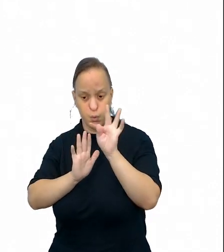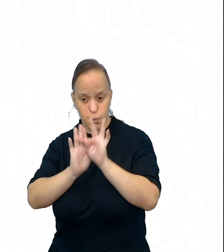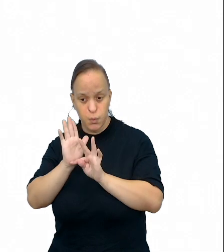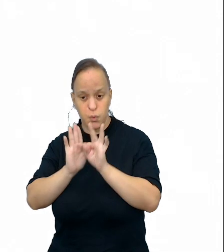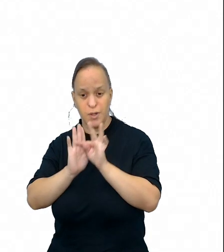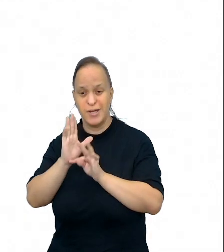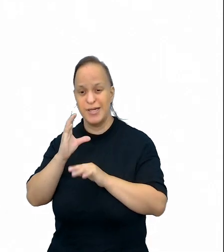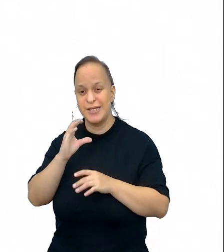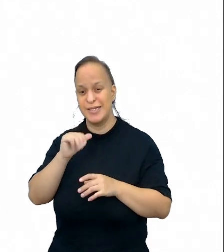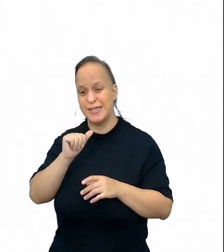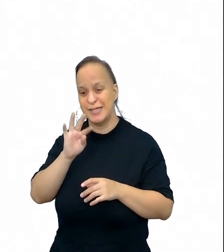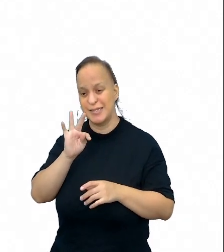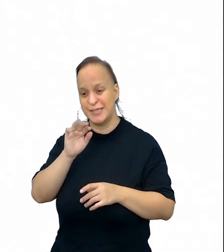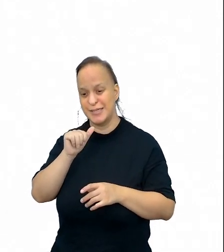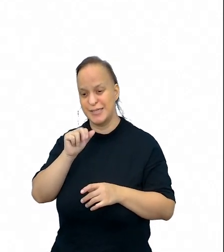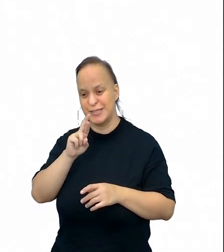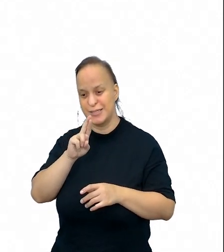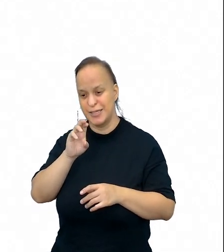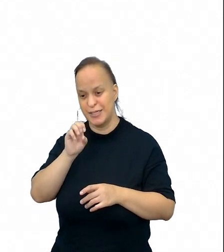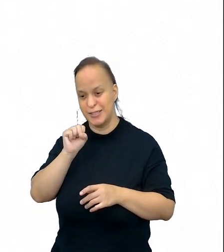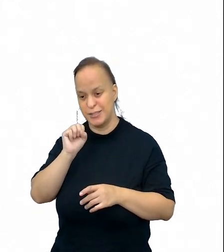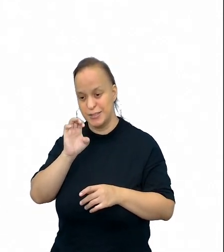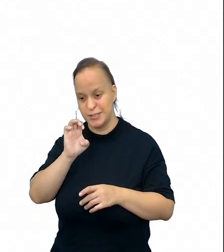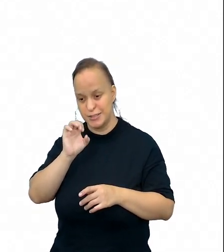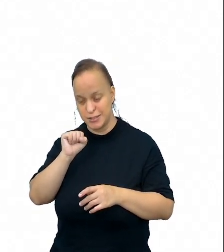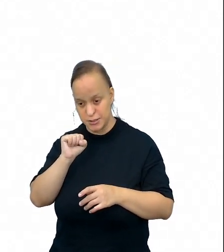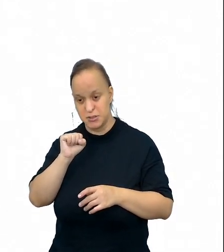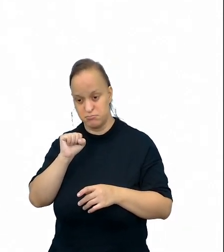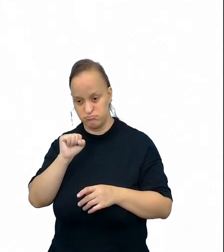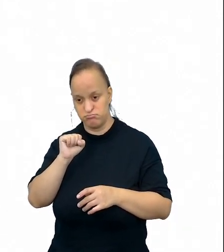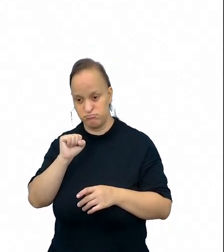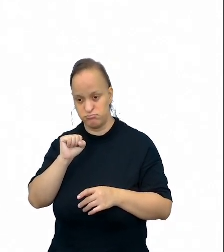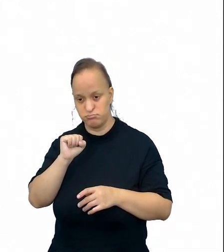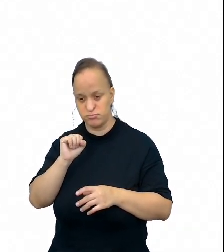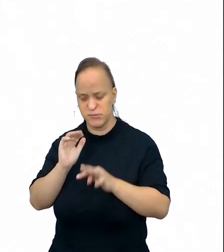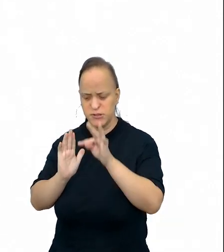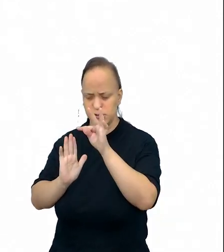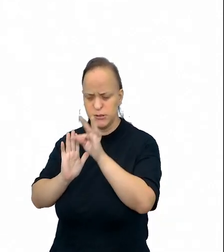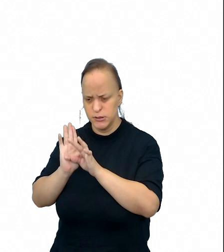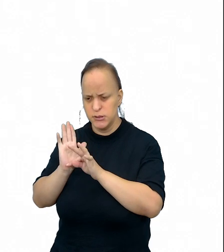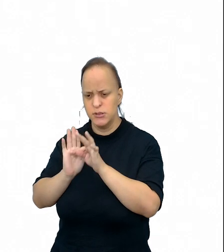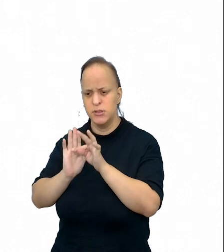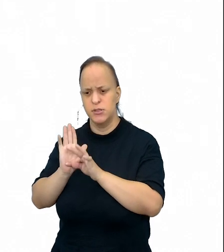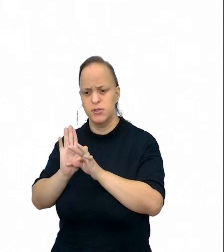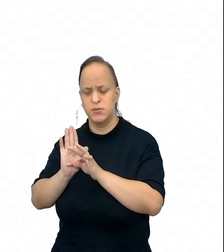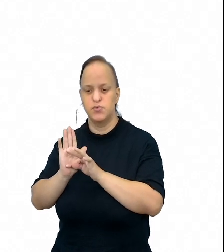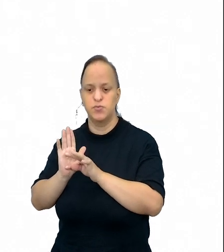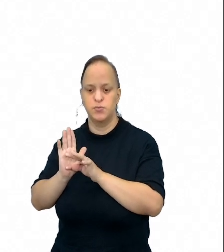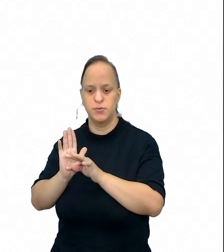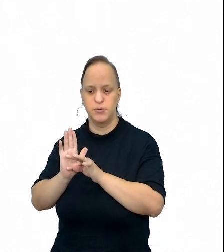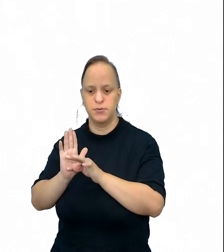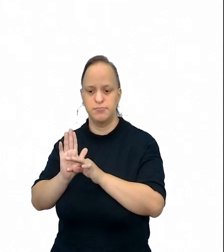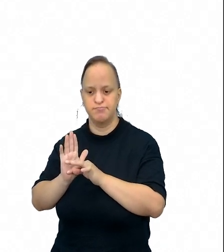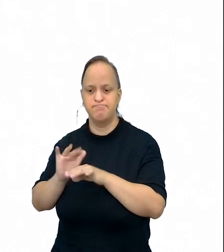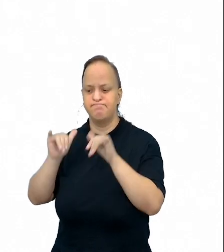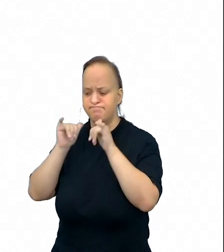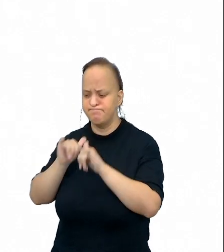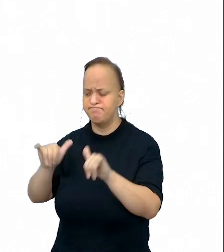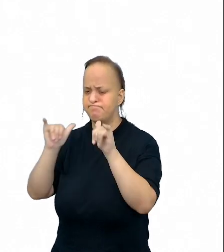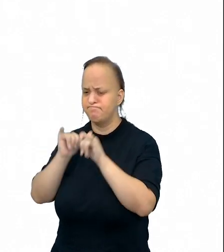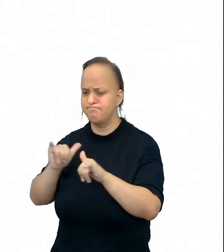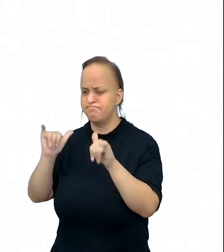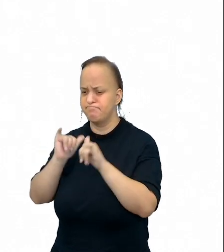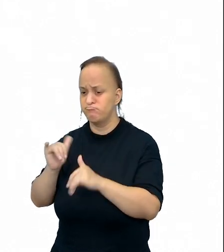né? Nesses exemplos de sequências de atividades. Há também aqui